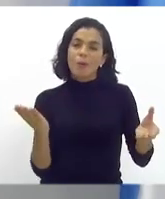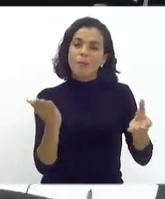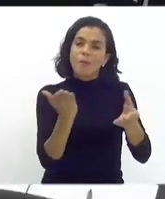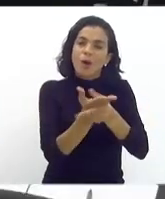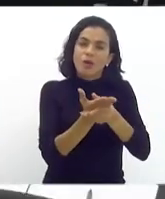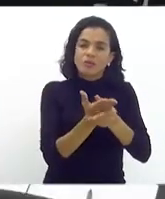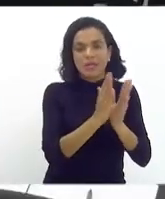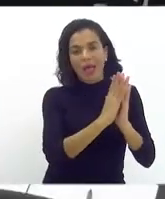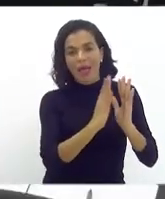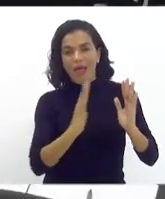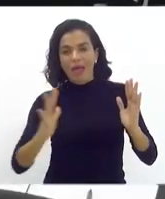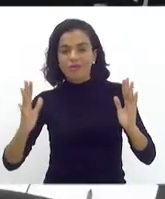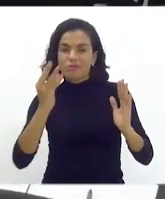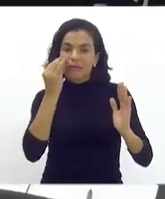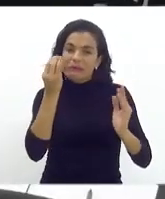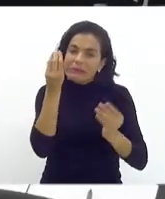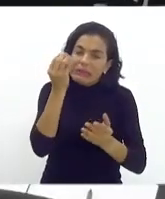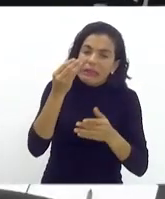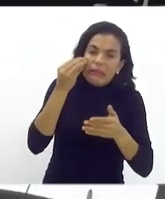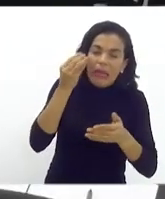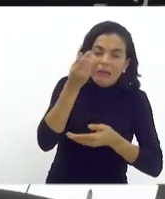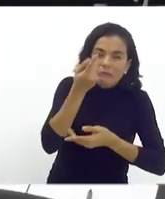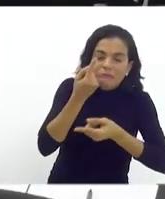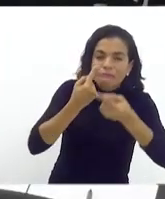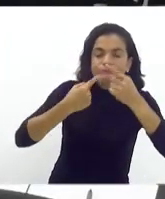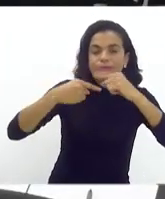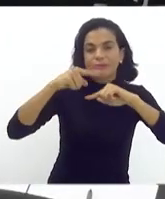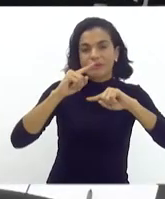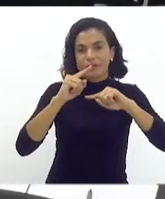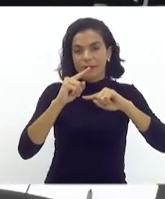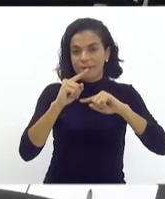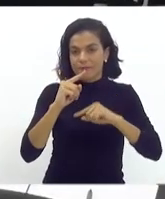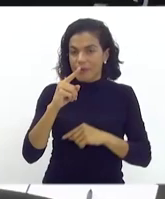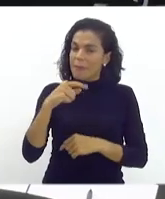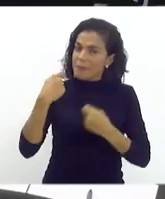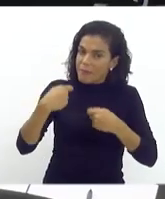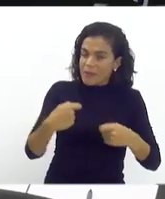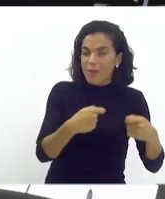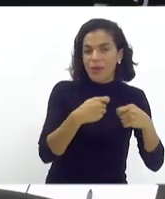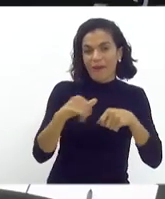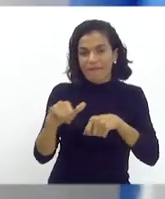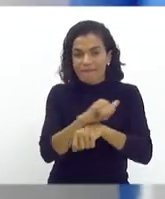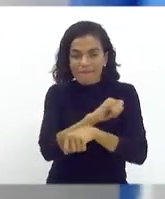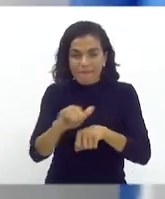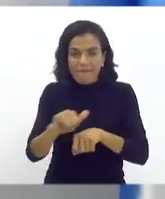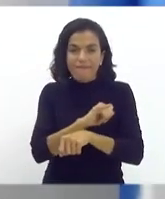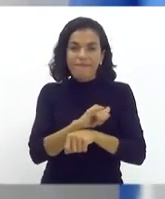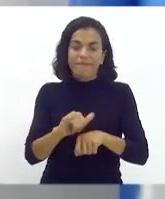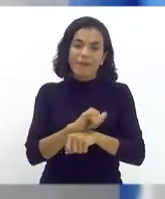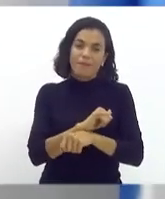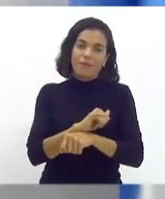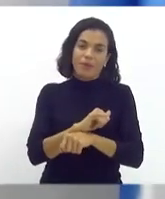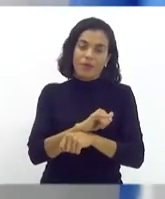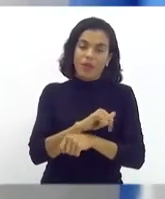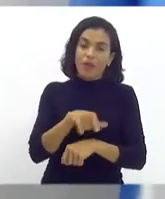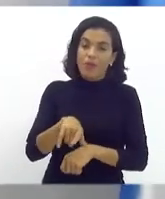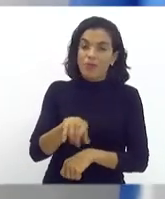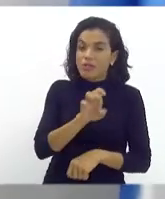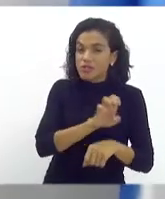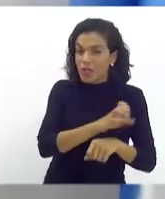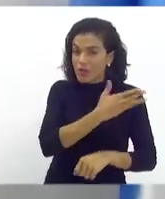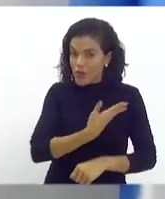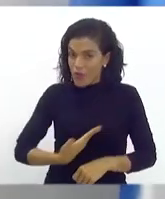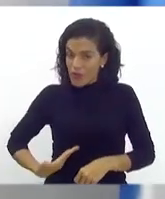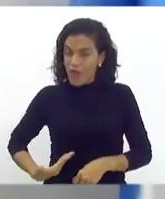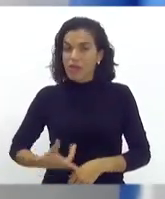aí a provocação até a Defensoria Pública nós precisamos de meios para que o estado seja